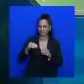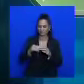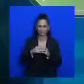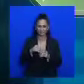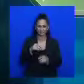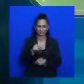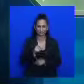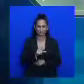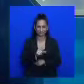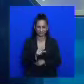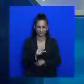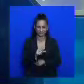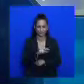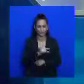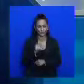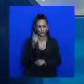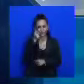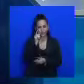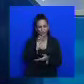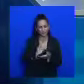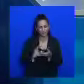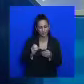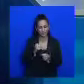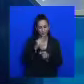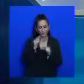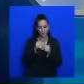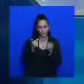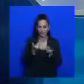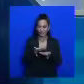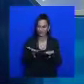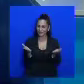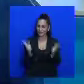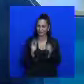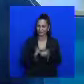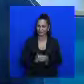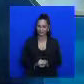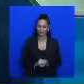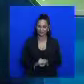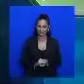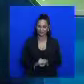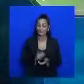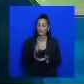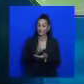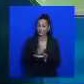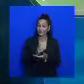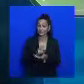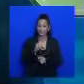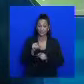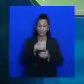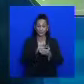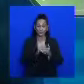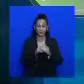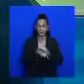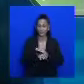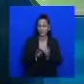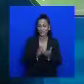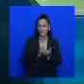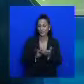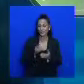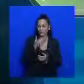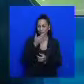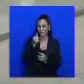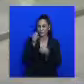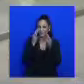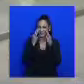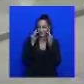9. Você ainda tem chances, boa sorte. Na sequência tem Lotomania, tem Loto Fácil,